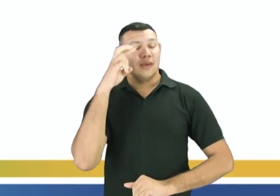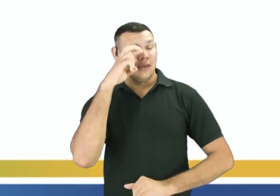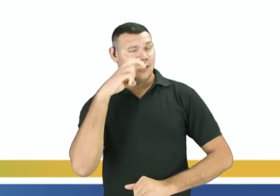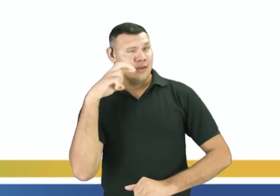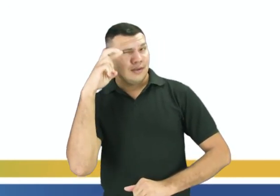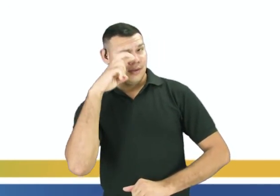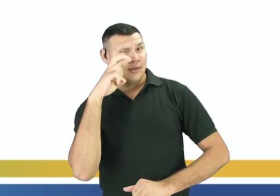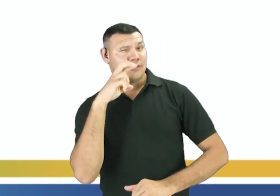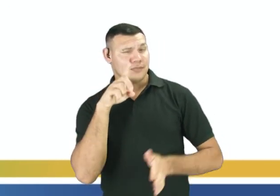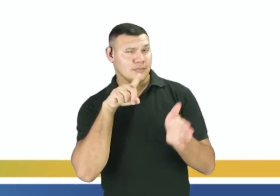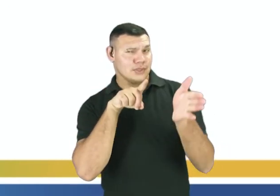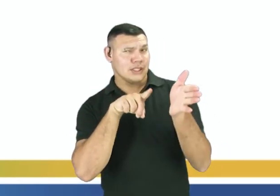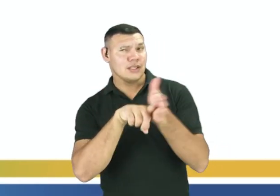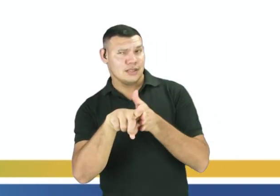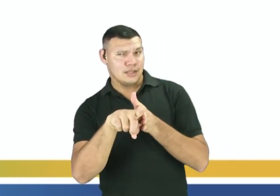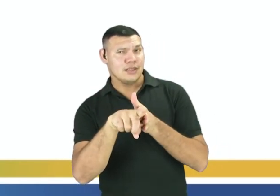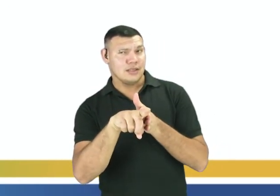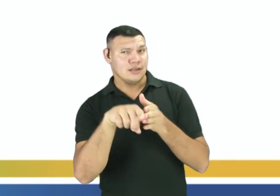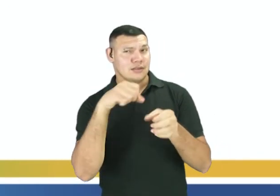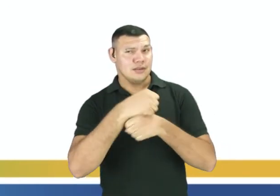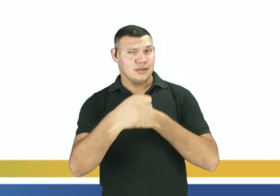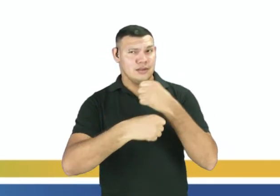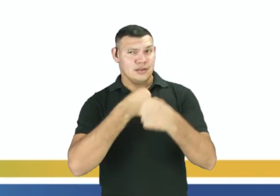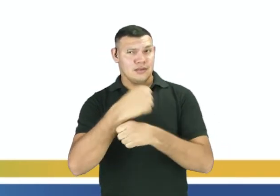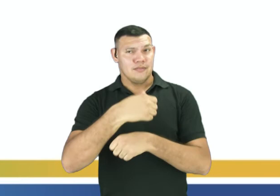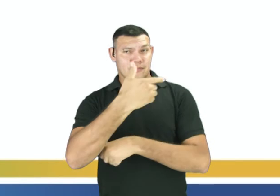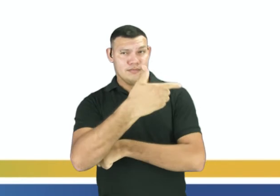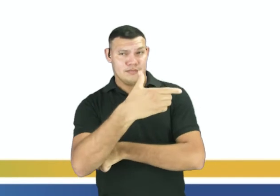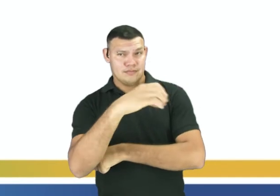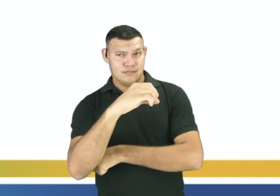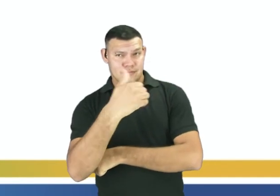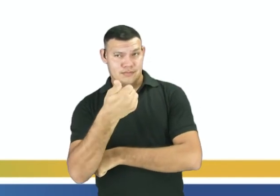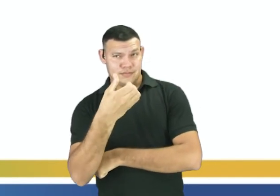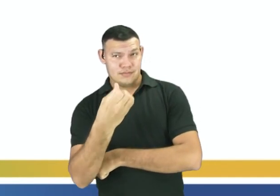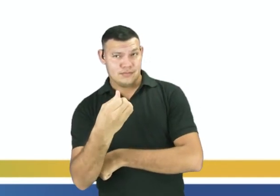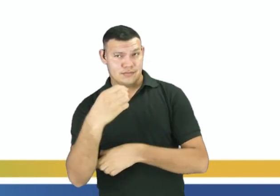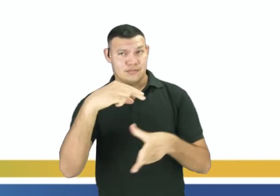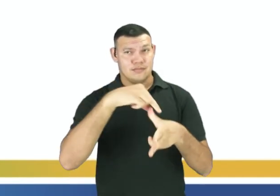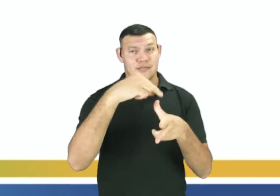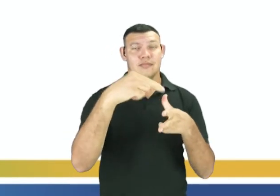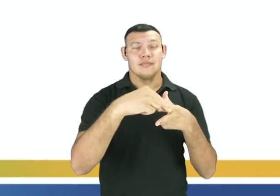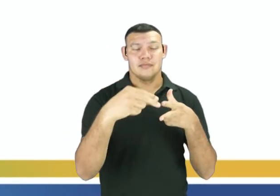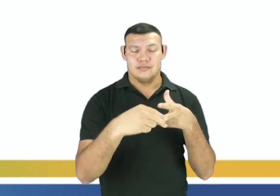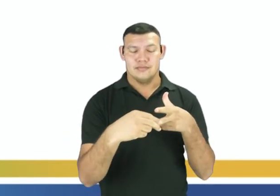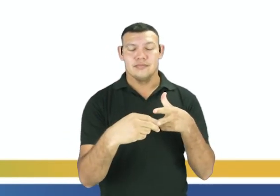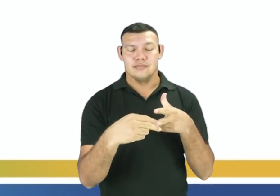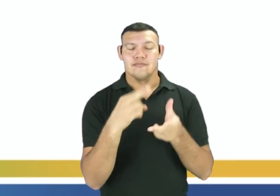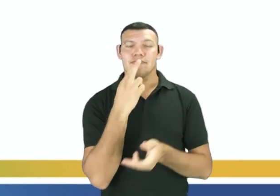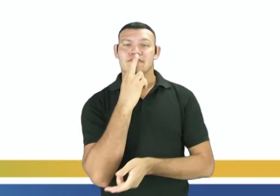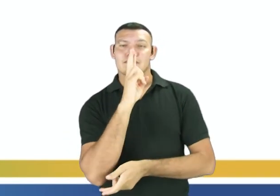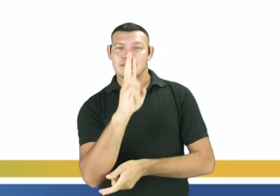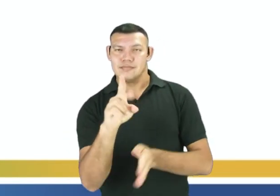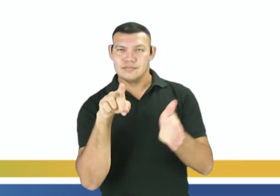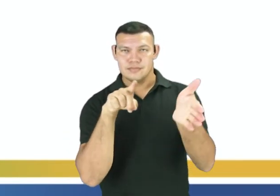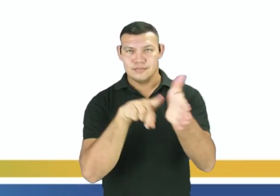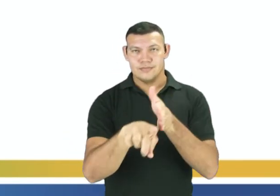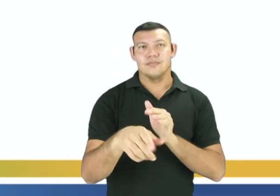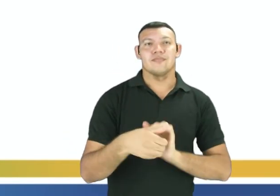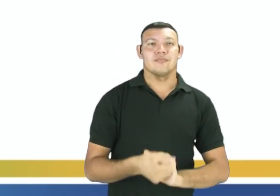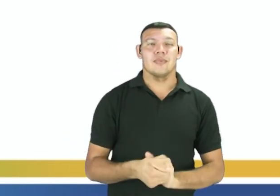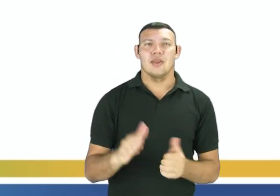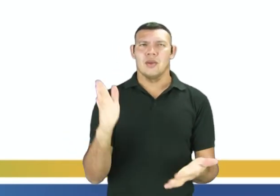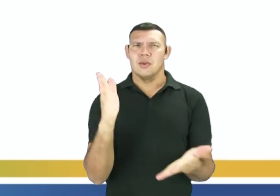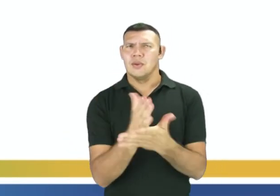Observando uma questão de 2016 da prova do Enem, vamos resolver agora essa questão. Bem,